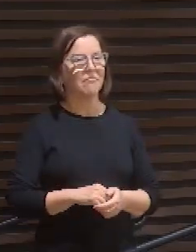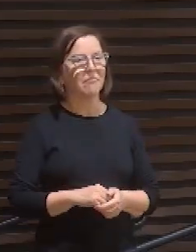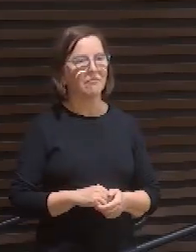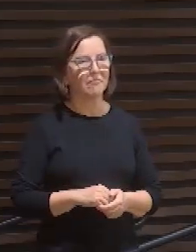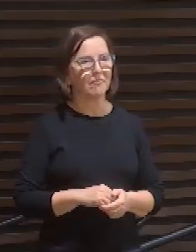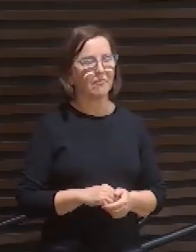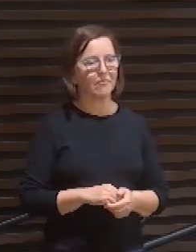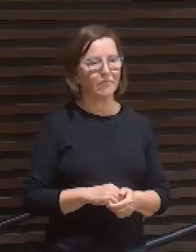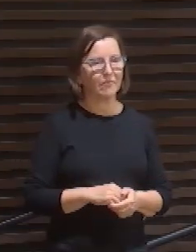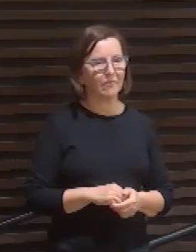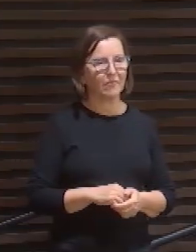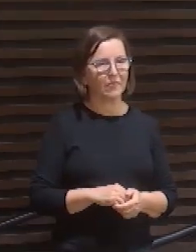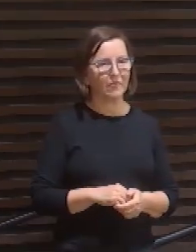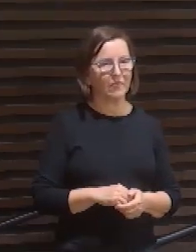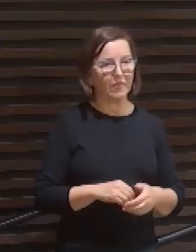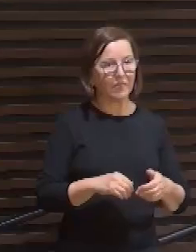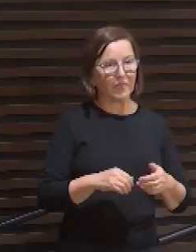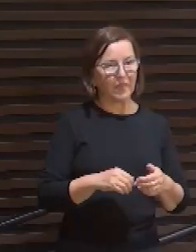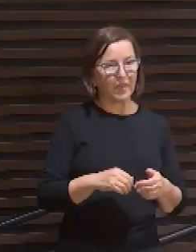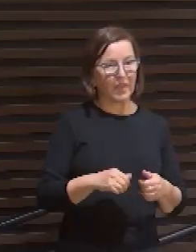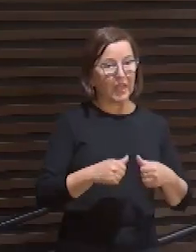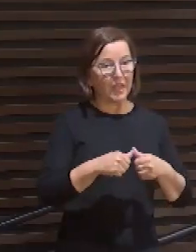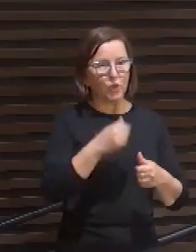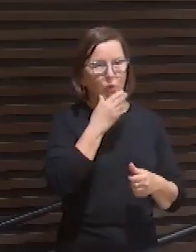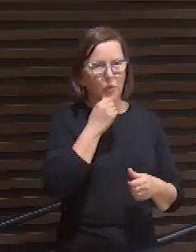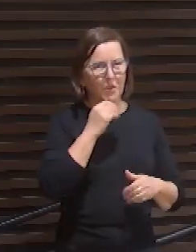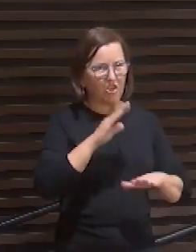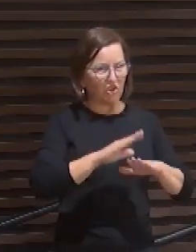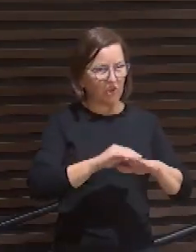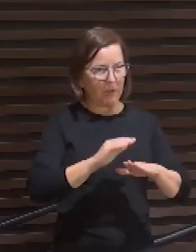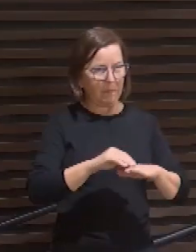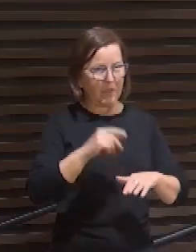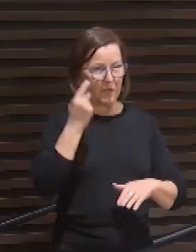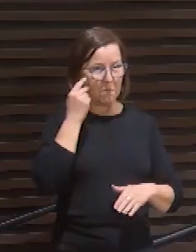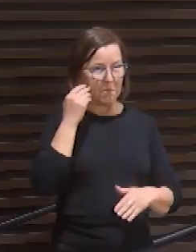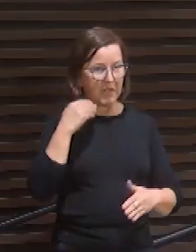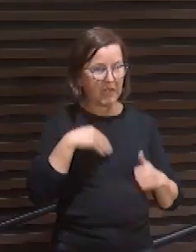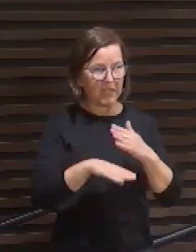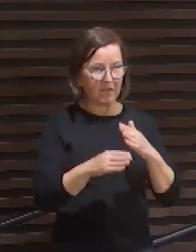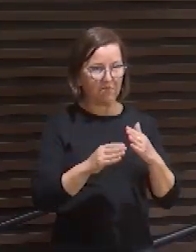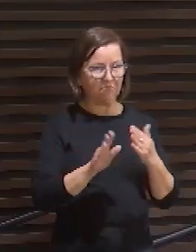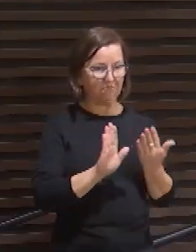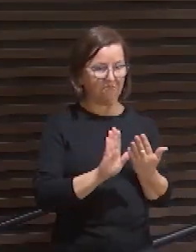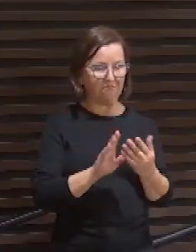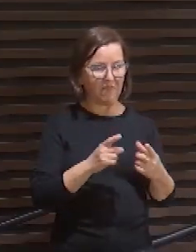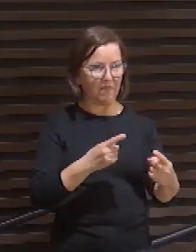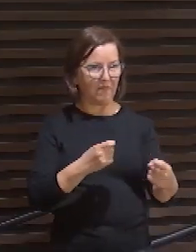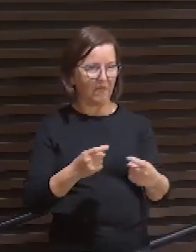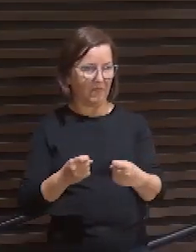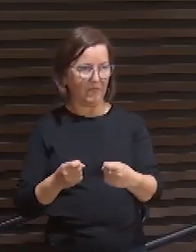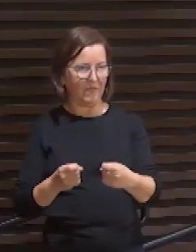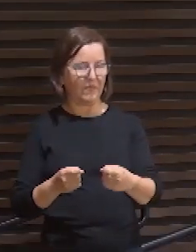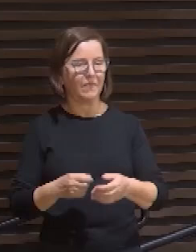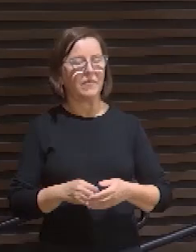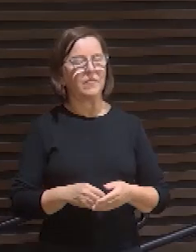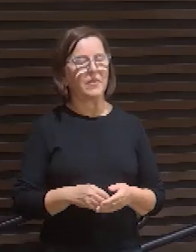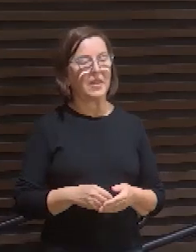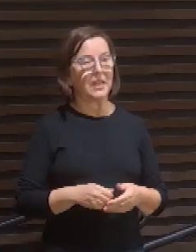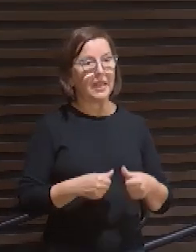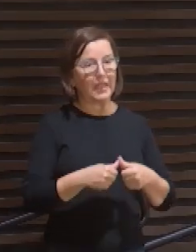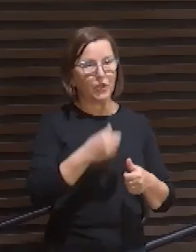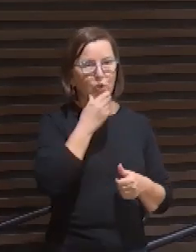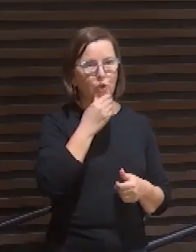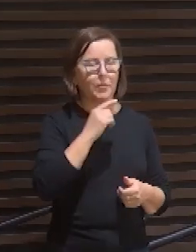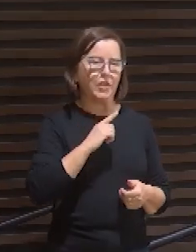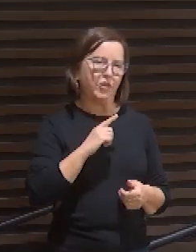Ele não escolheu, ele foi convocado para ir à frente de batalha. Ele tinha esposa